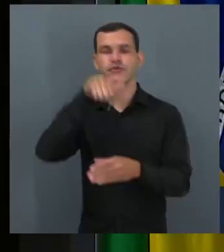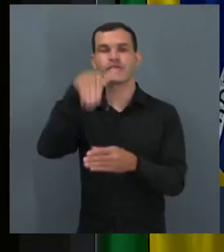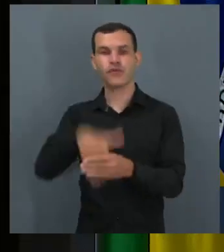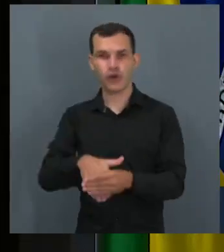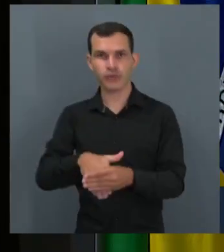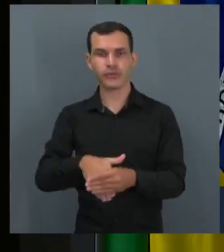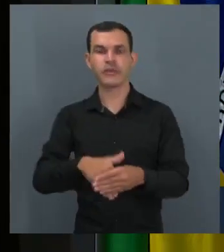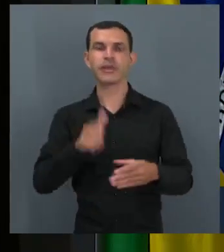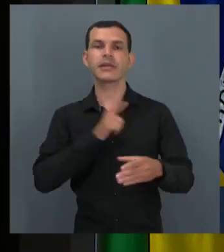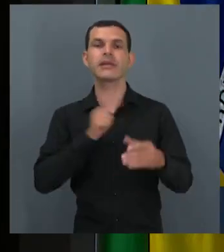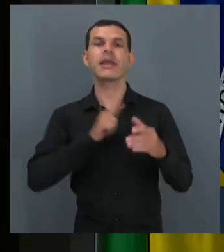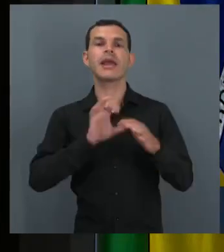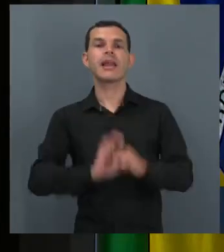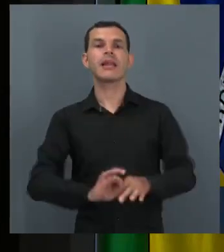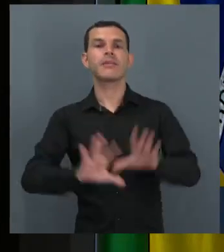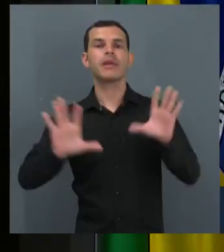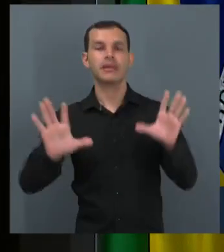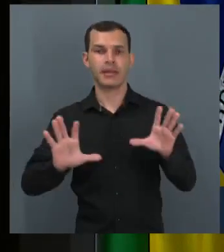liberdade,